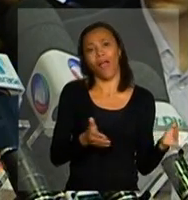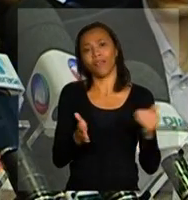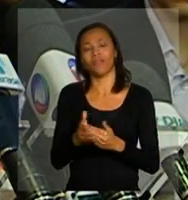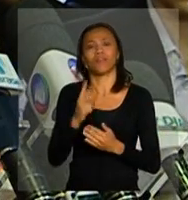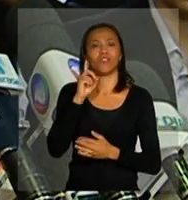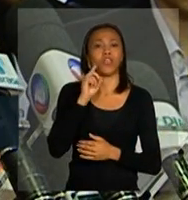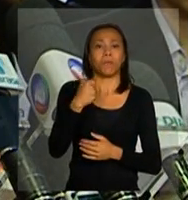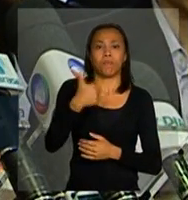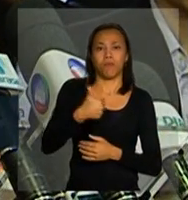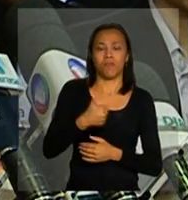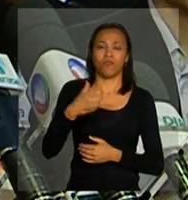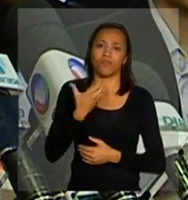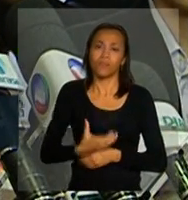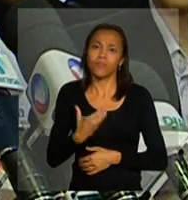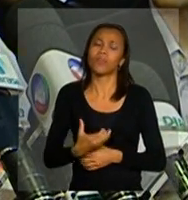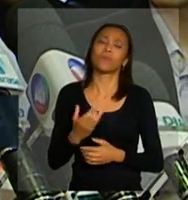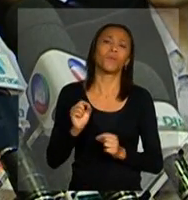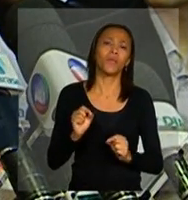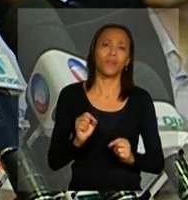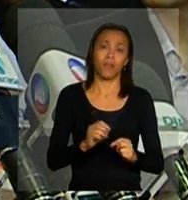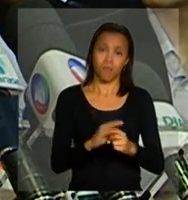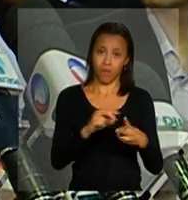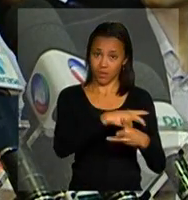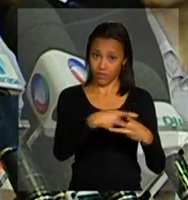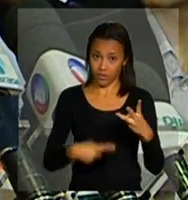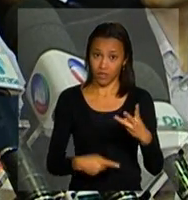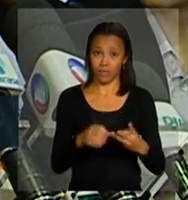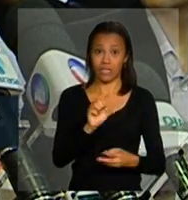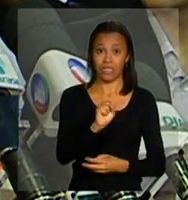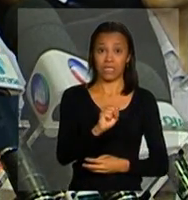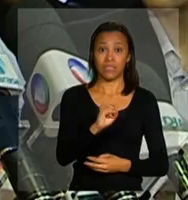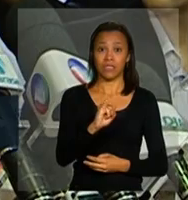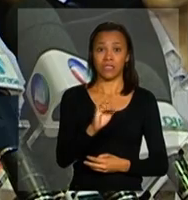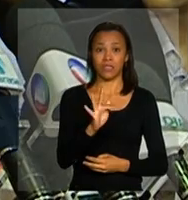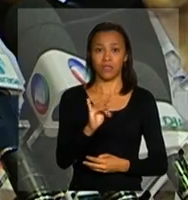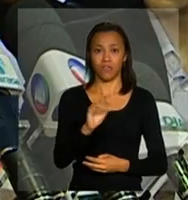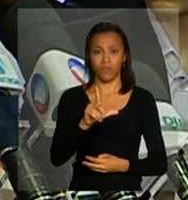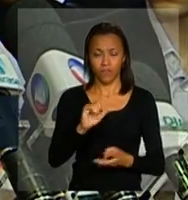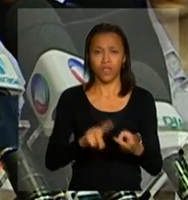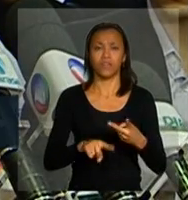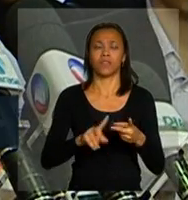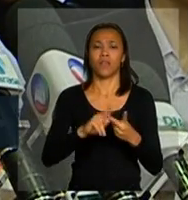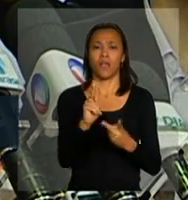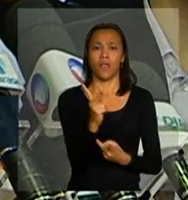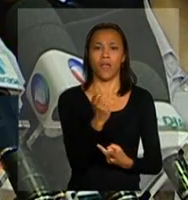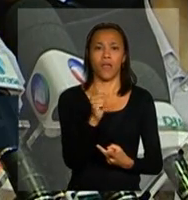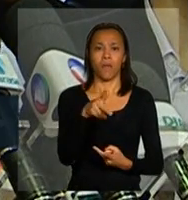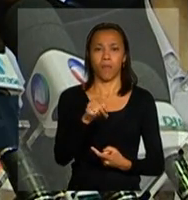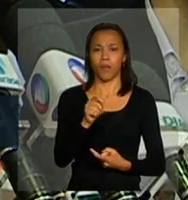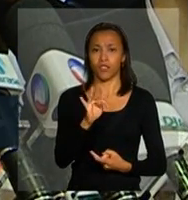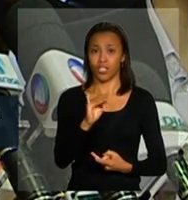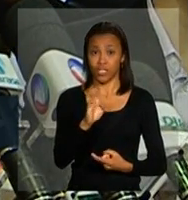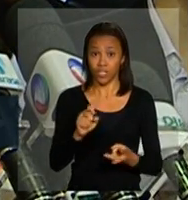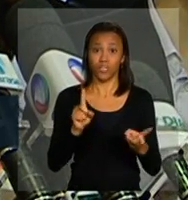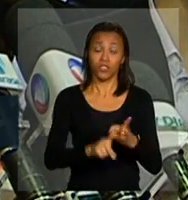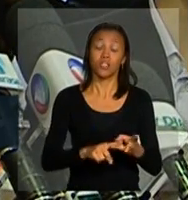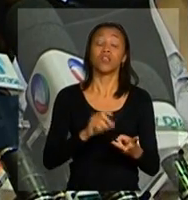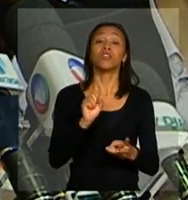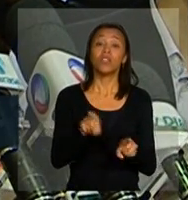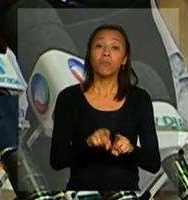HIV, para as hepatites virais e para a sífilis. Então serão oferecidos em mais de 2 mil municípios